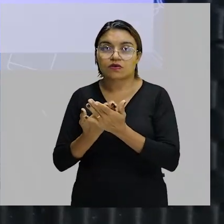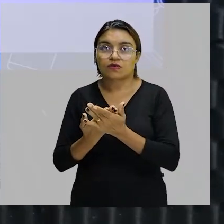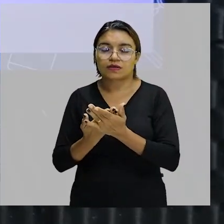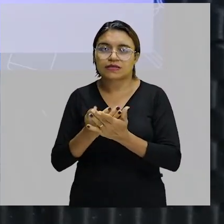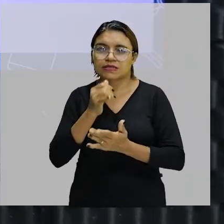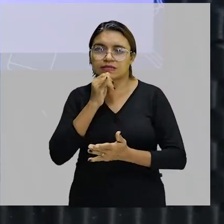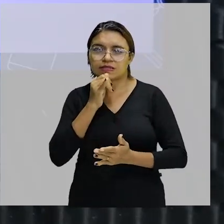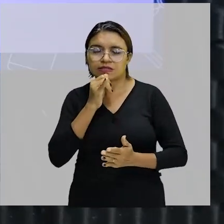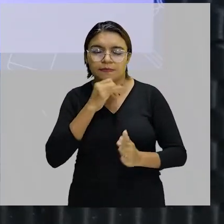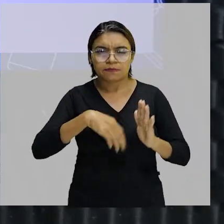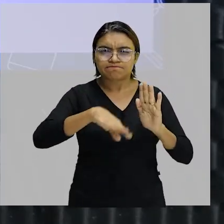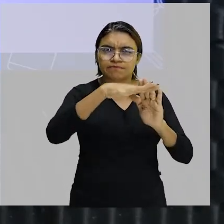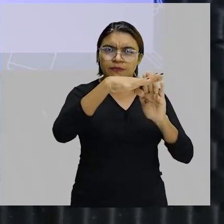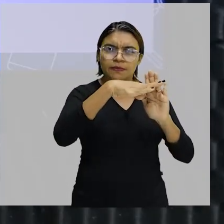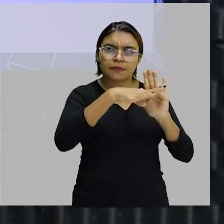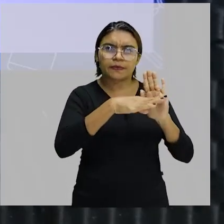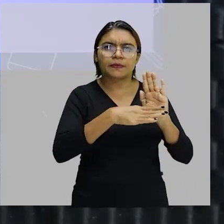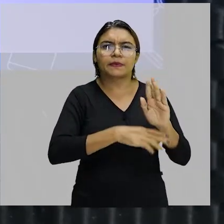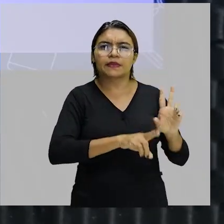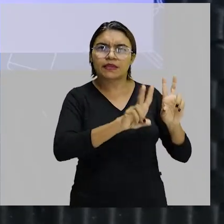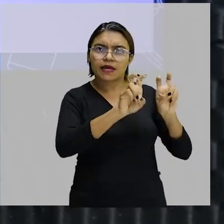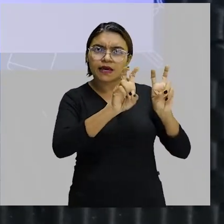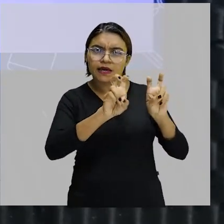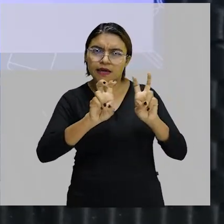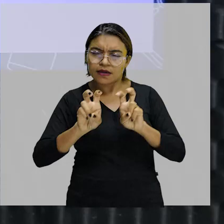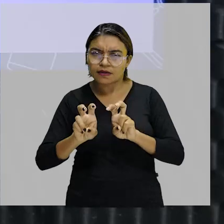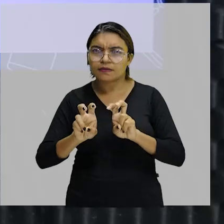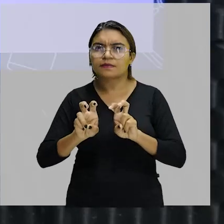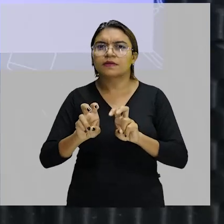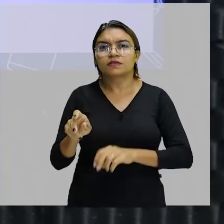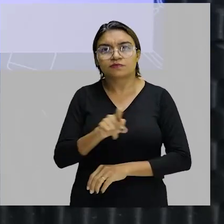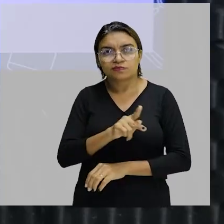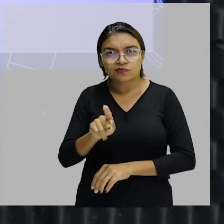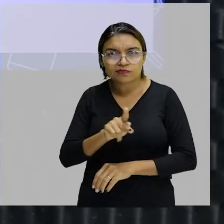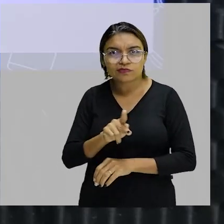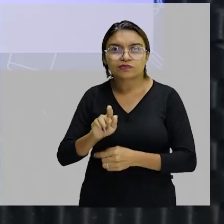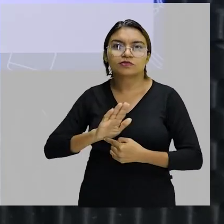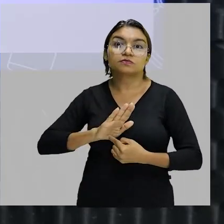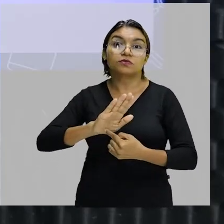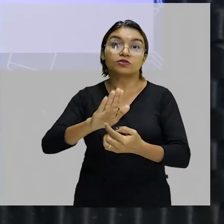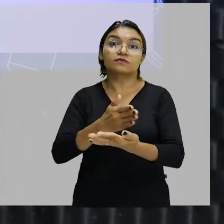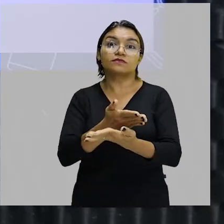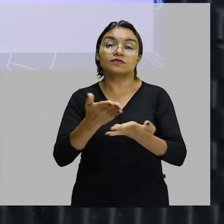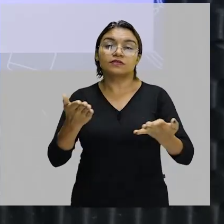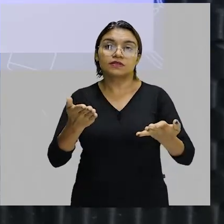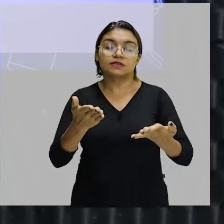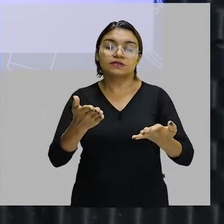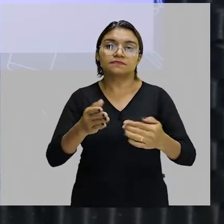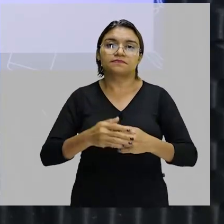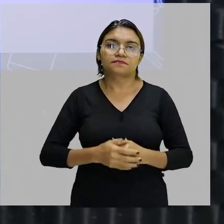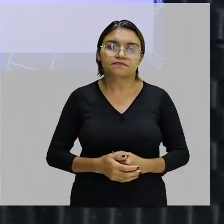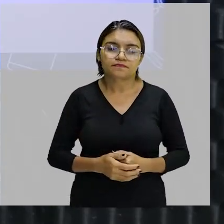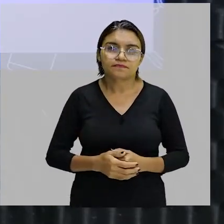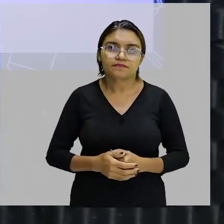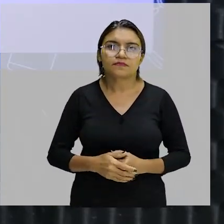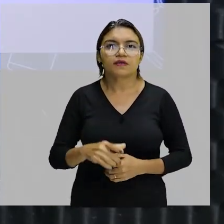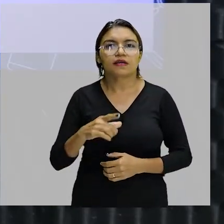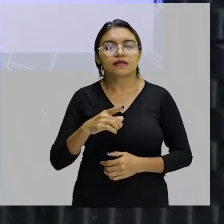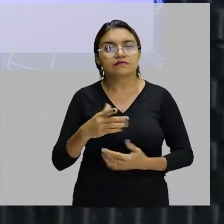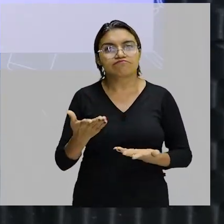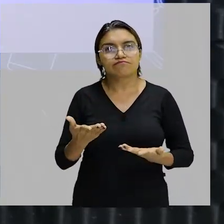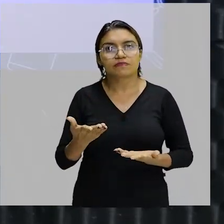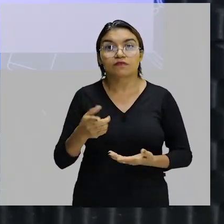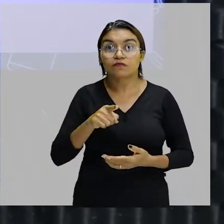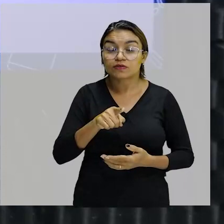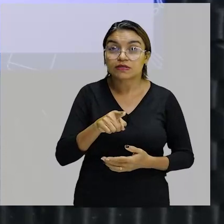unidades temáticas que nós, professores, ofertamos para vocês, não é possível que vocês